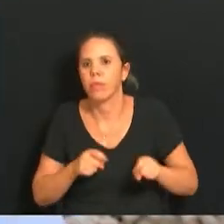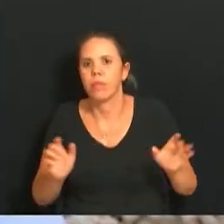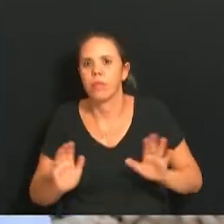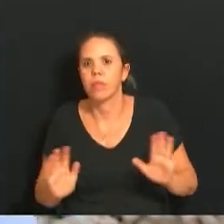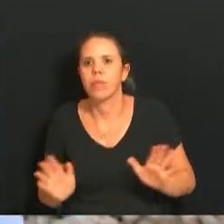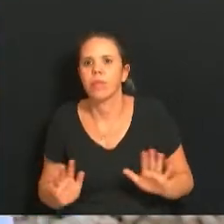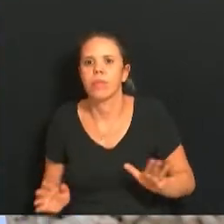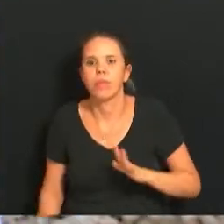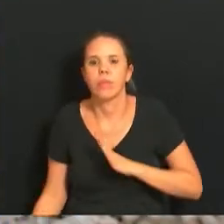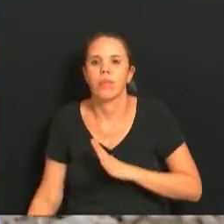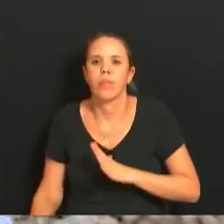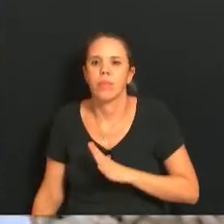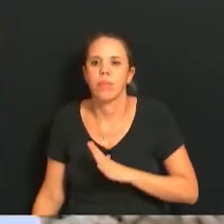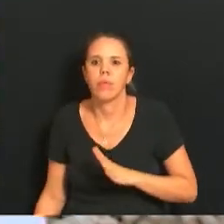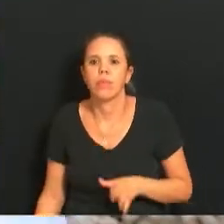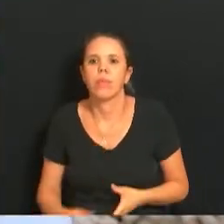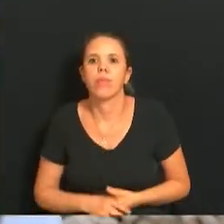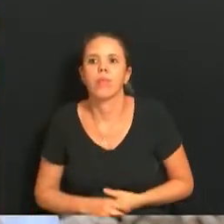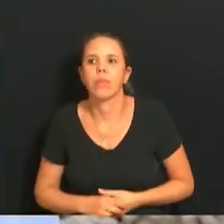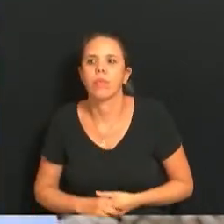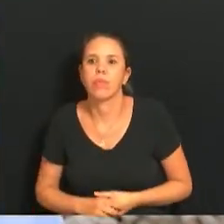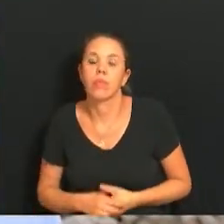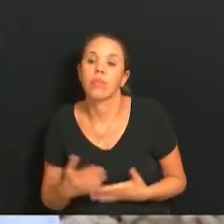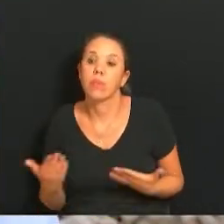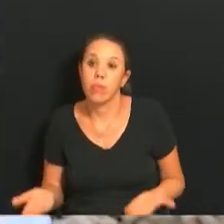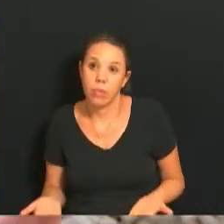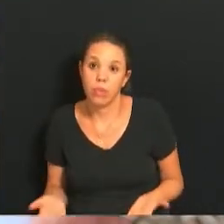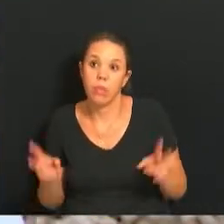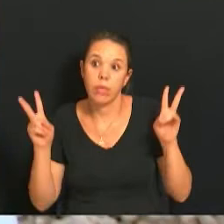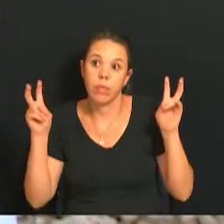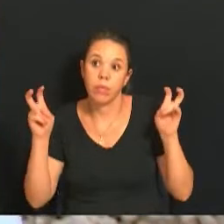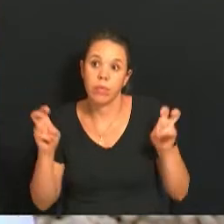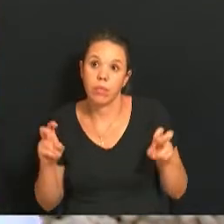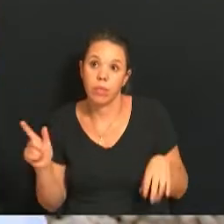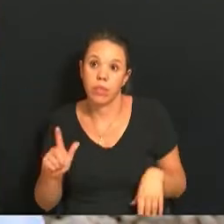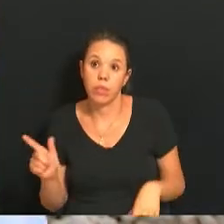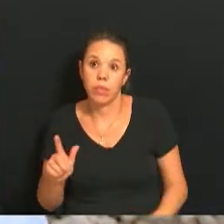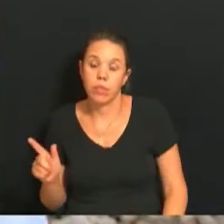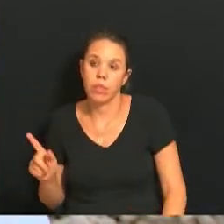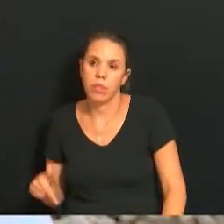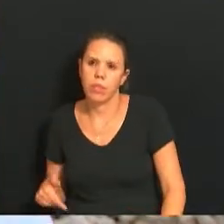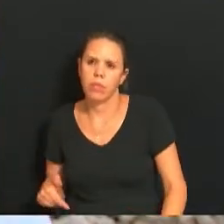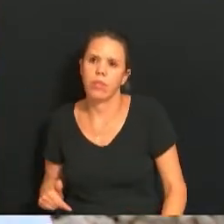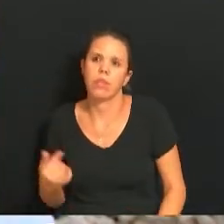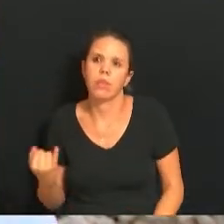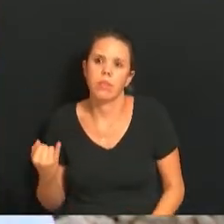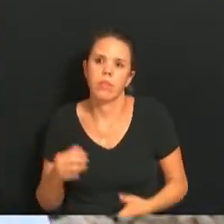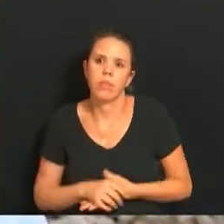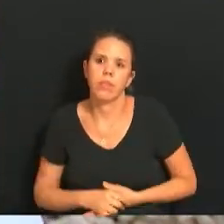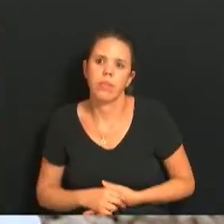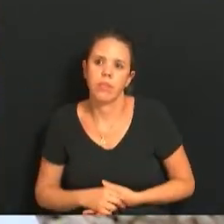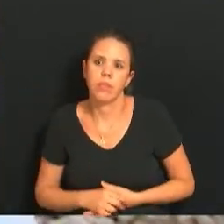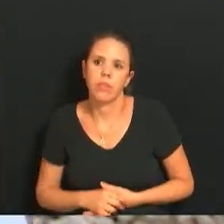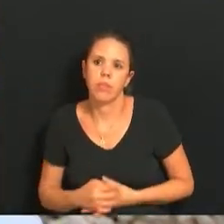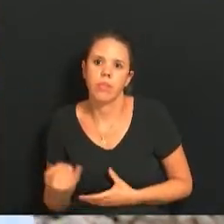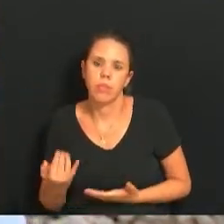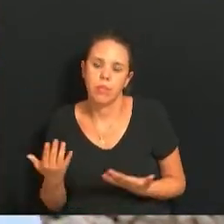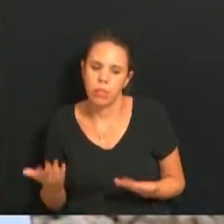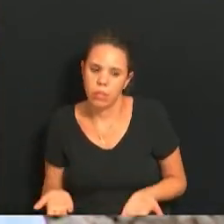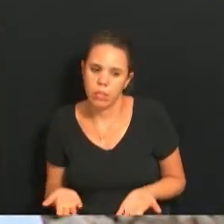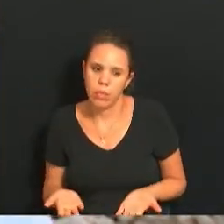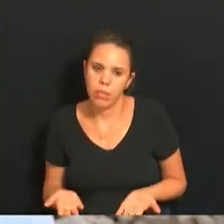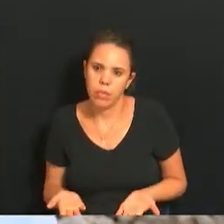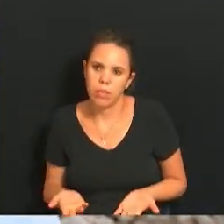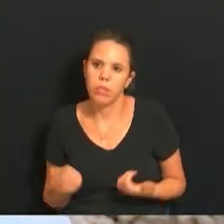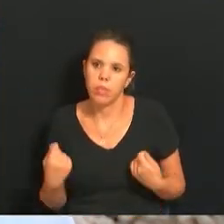nossa cidade e da nossa região. Esses temas, obviamente, são pontuais, mas são importantes e eles devem